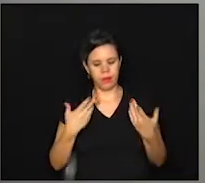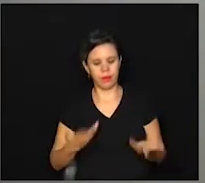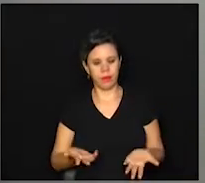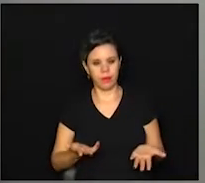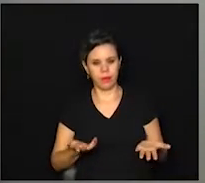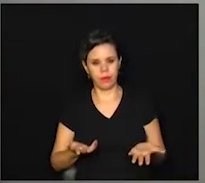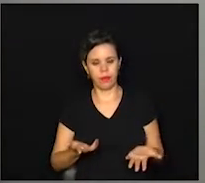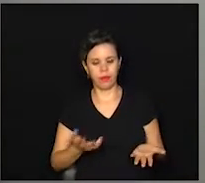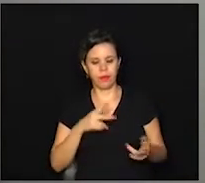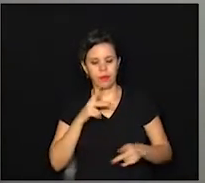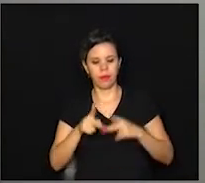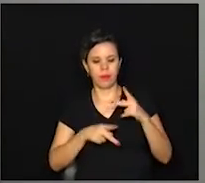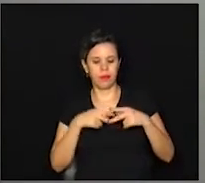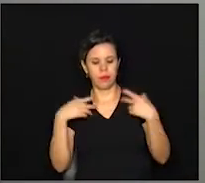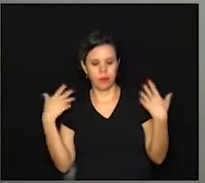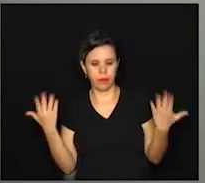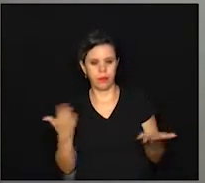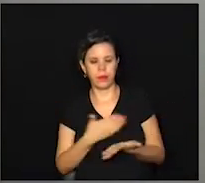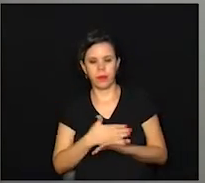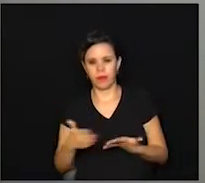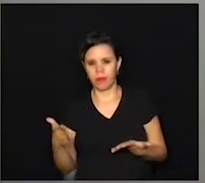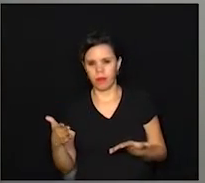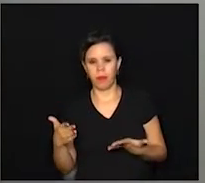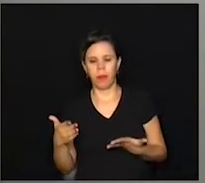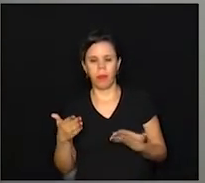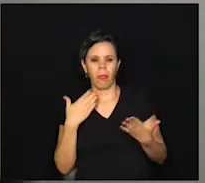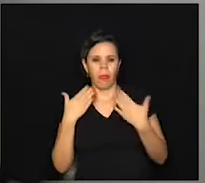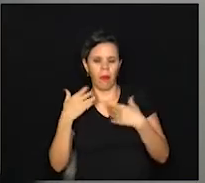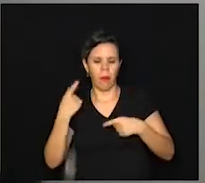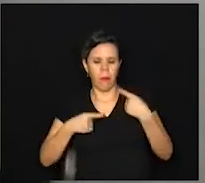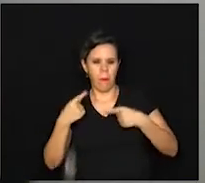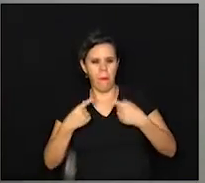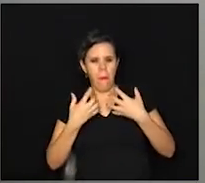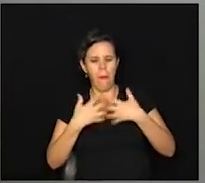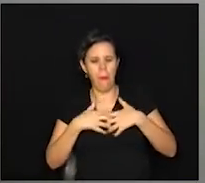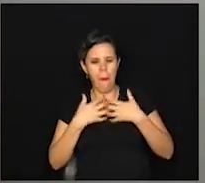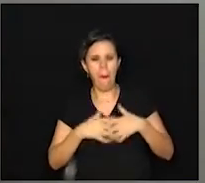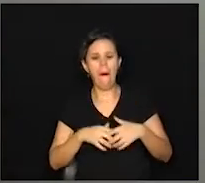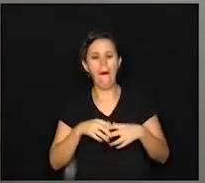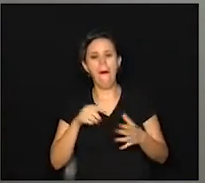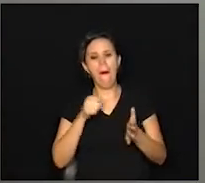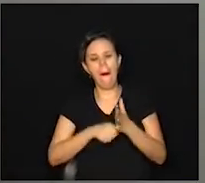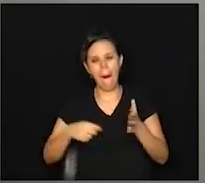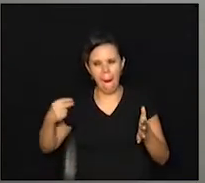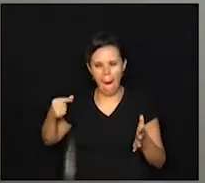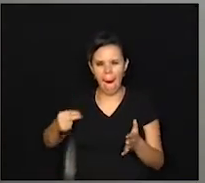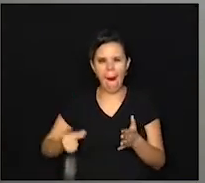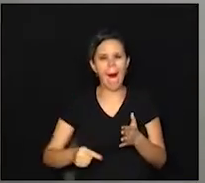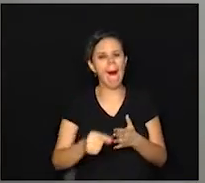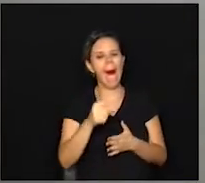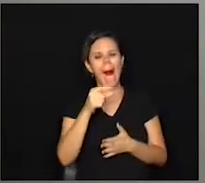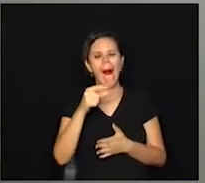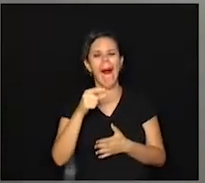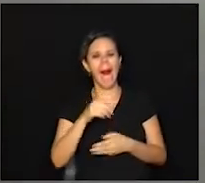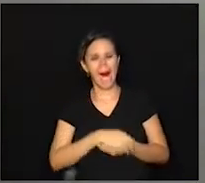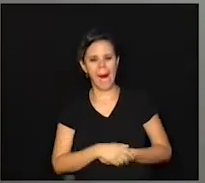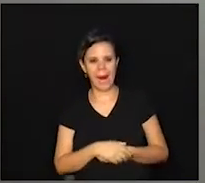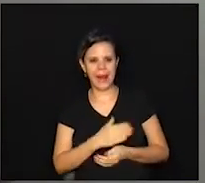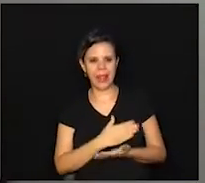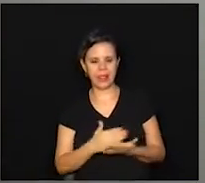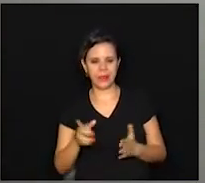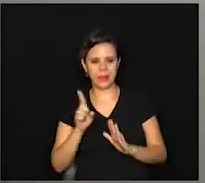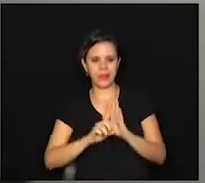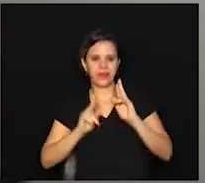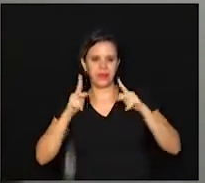aí a humanidade, então, começa a debater, a discutir, essa já é uma luta antiga, mas começa a pautar a questão dos